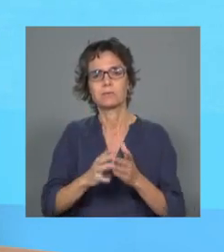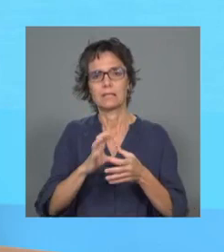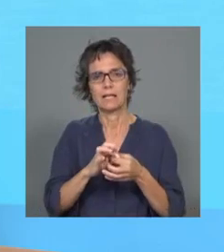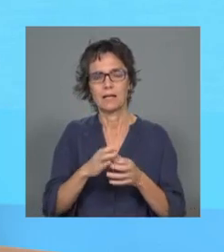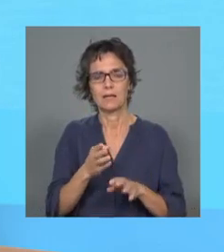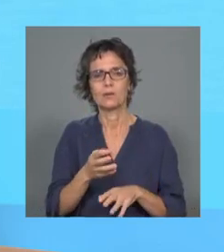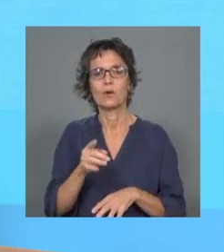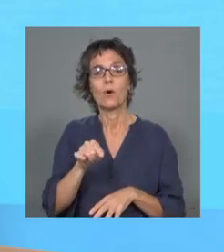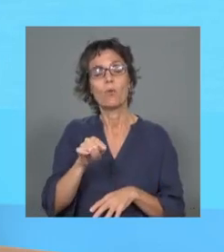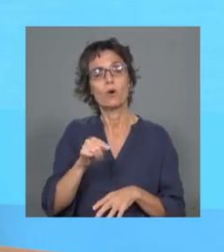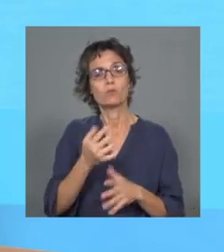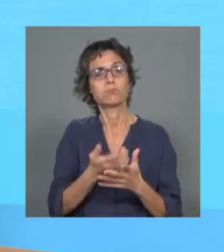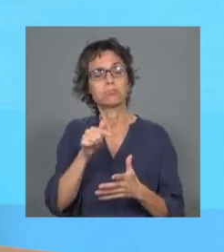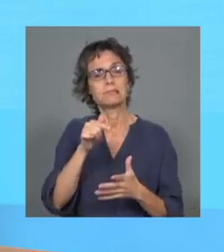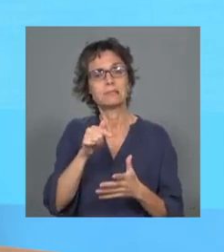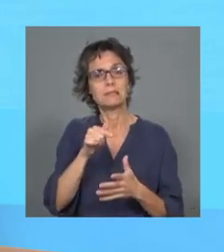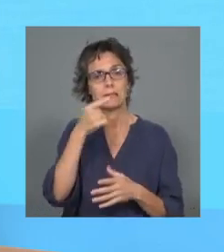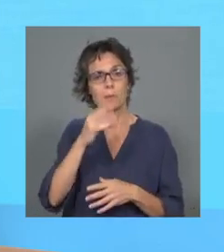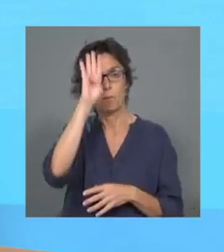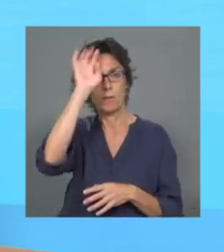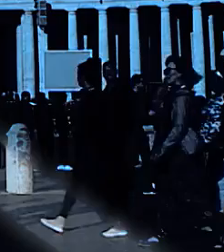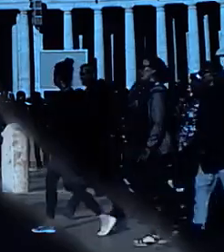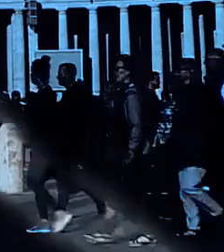onde hoje destacamos a Semana do Papa.